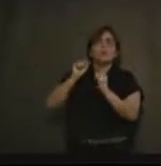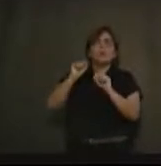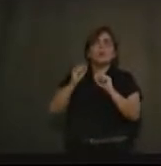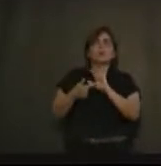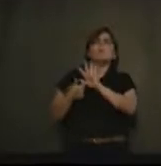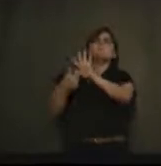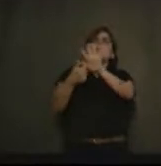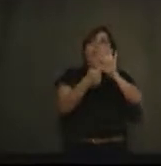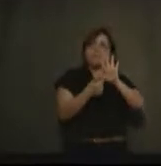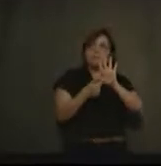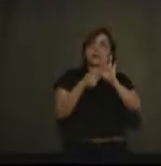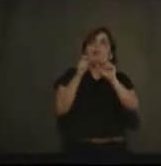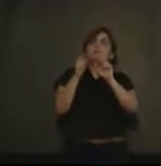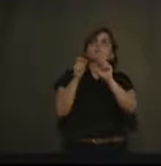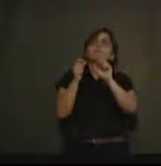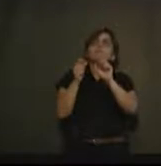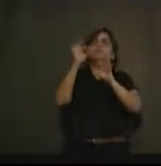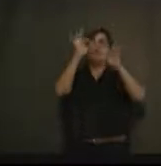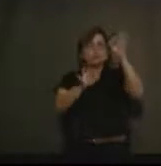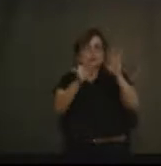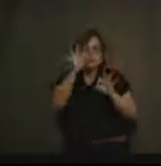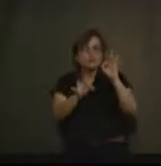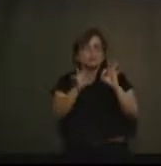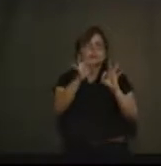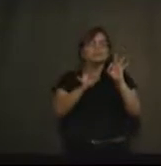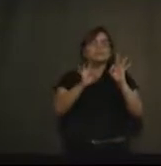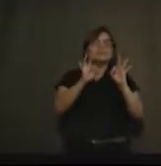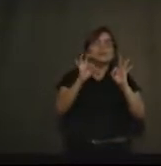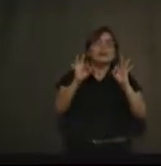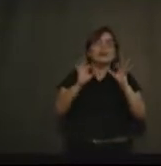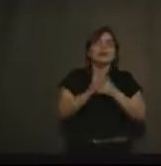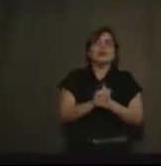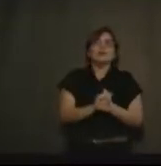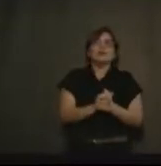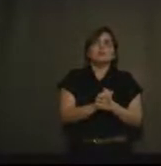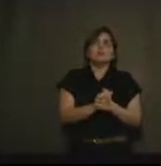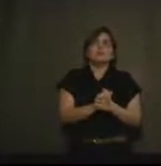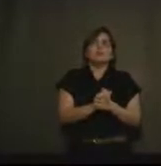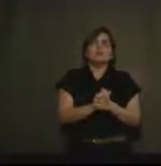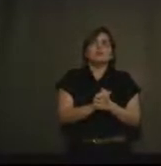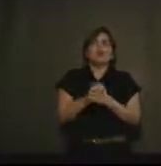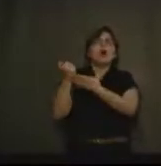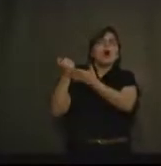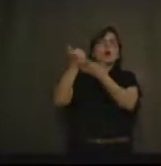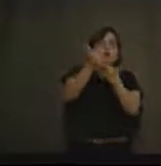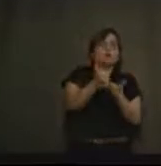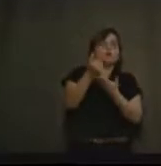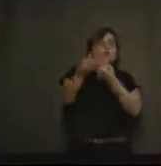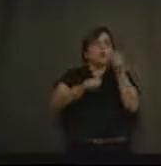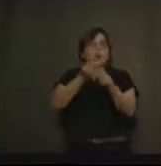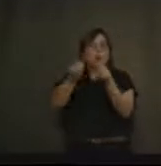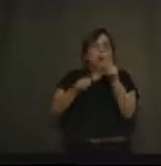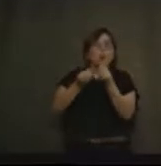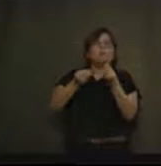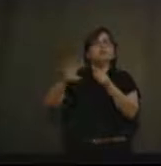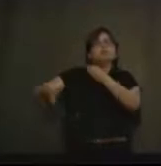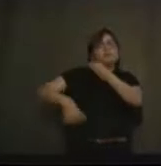fazer justiça à contribuição absolutamente incrível de